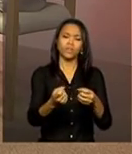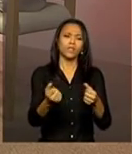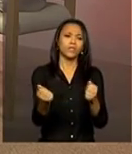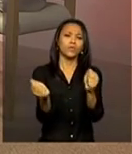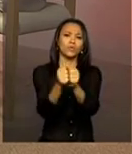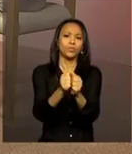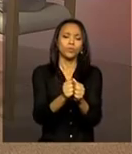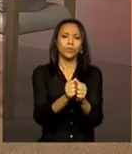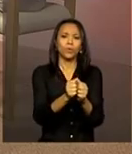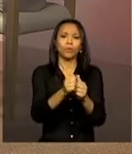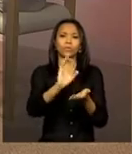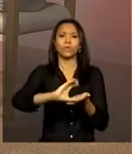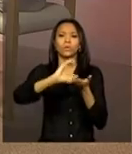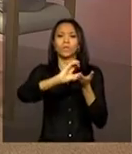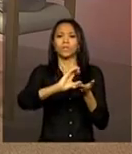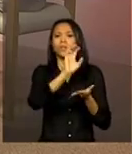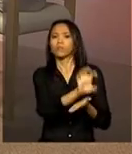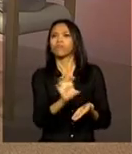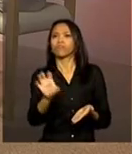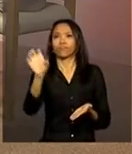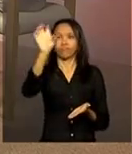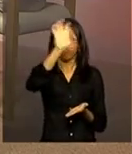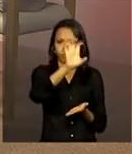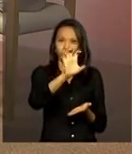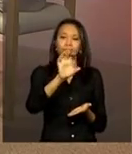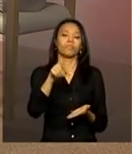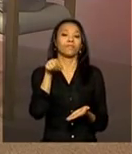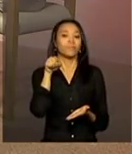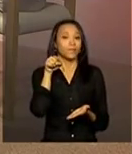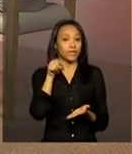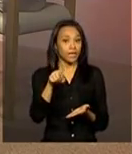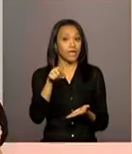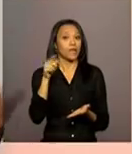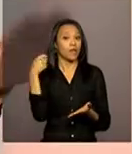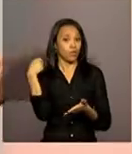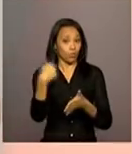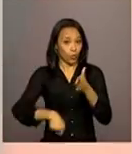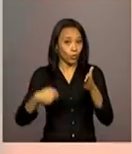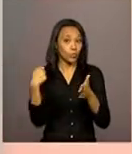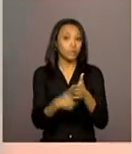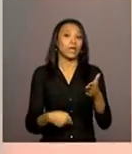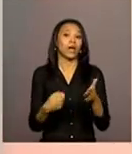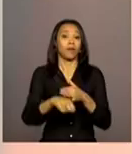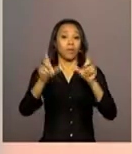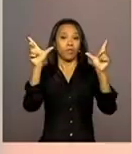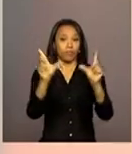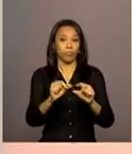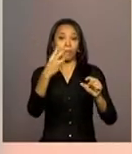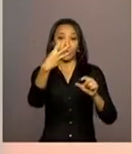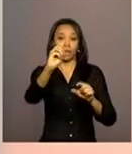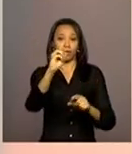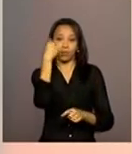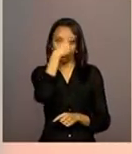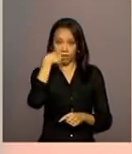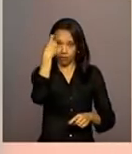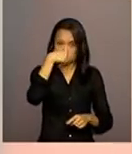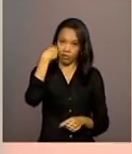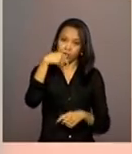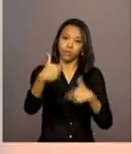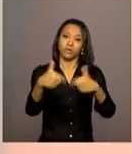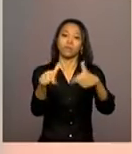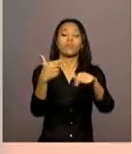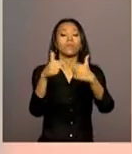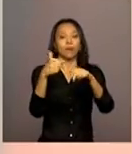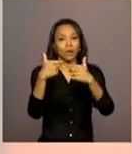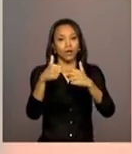regionais pautaram isso como um um processo de luta e essa carga horária de 30 horas foi